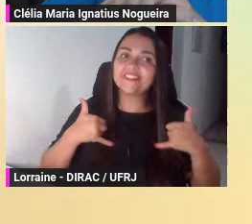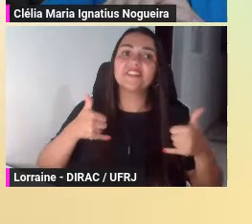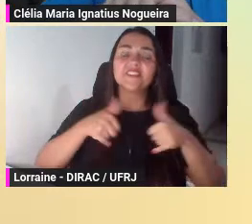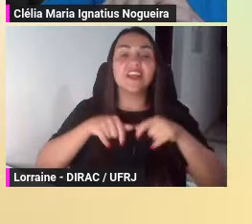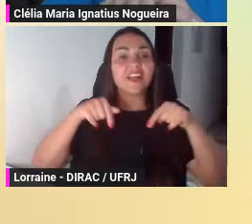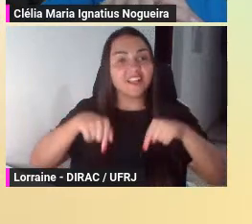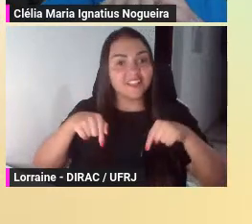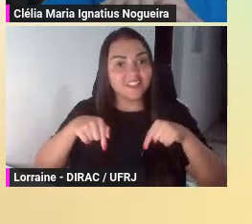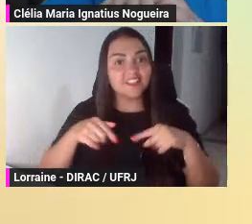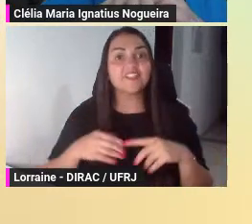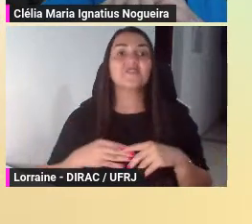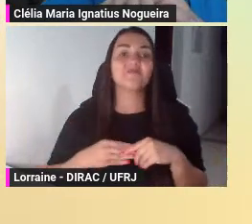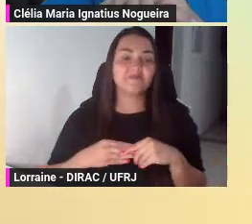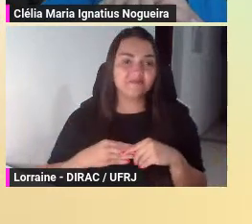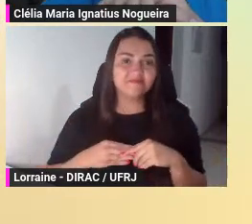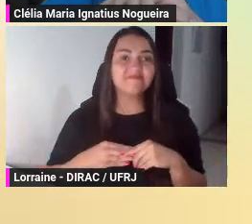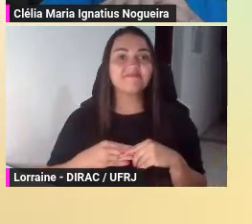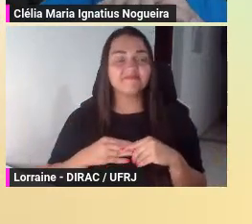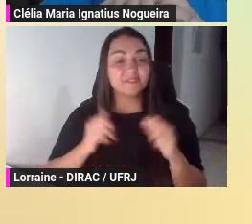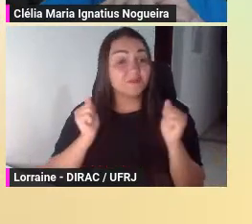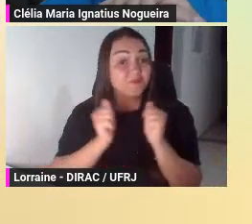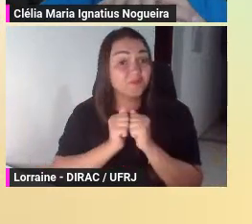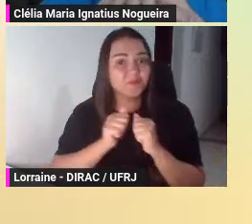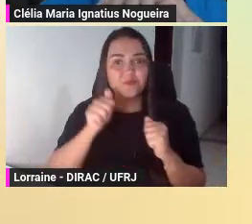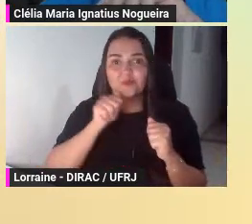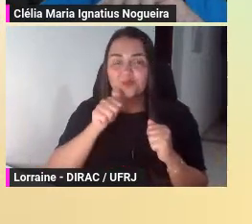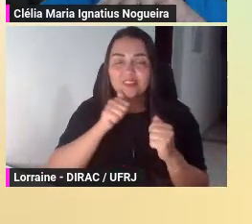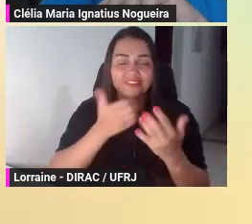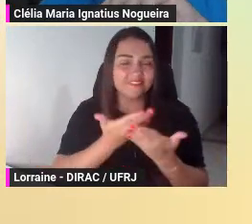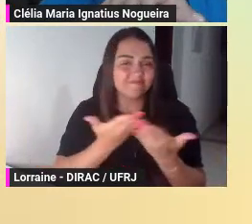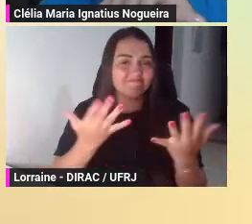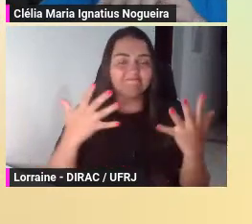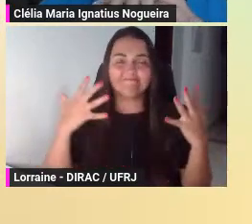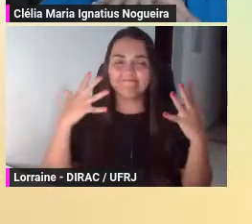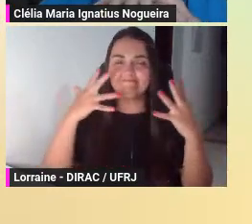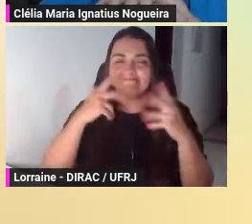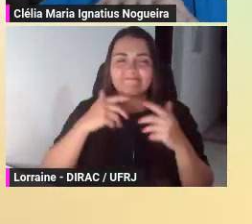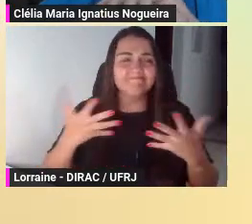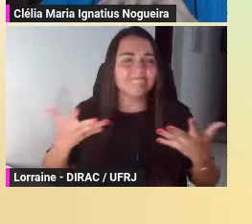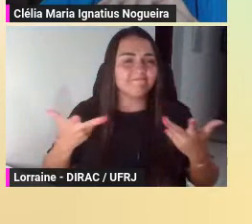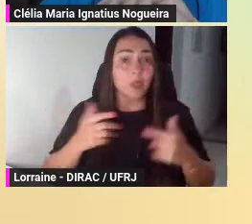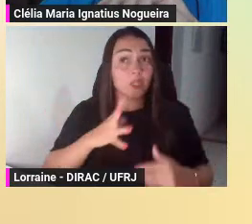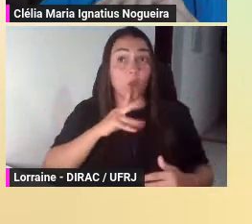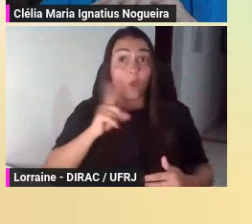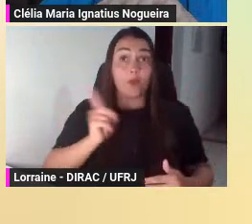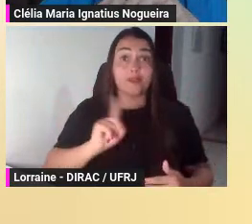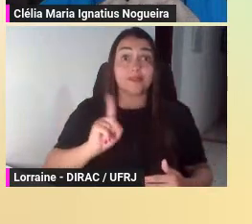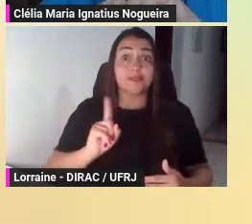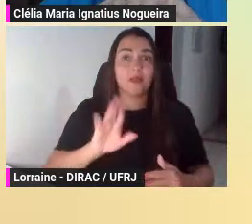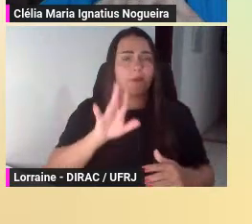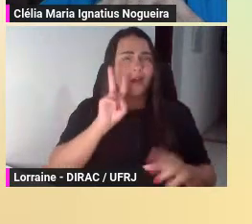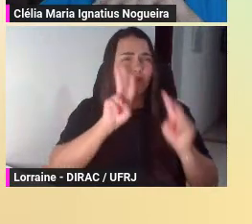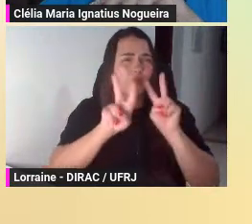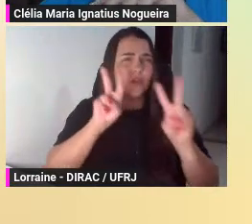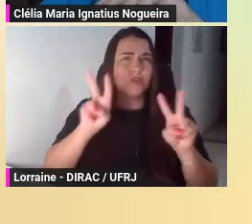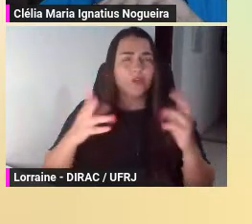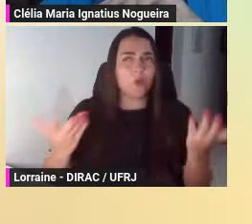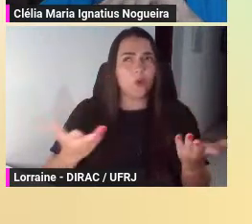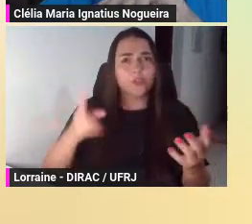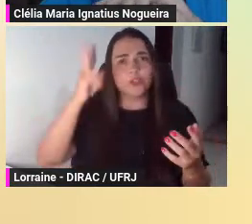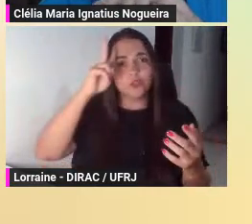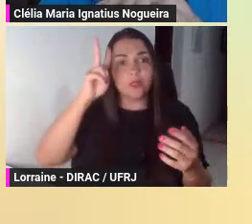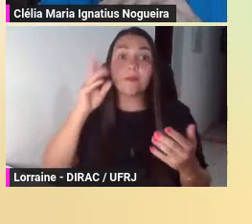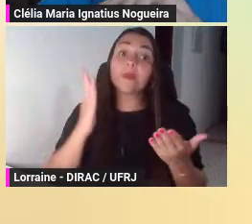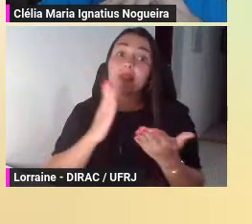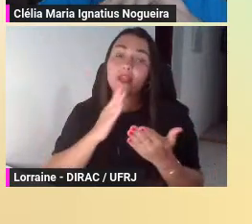dessas mulheres incríveis, né? Não as conhecia, mas vi um pouco da história delas hoje, conheço